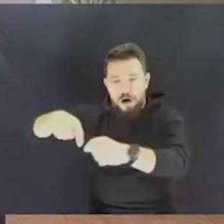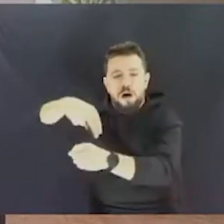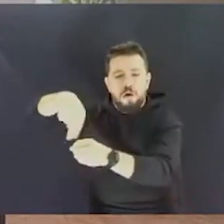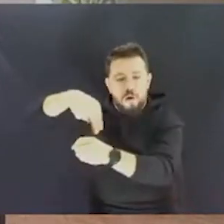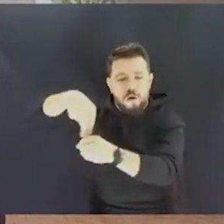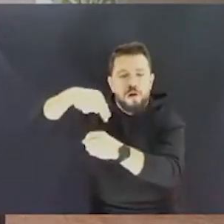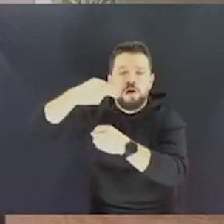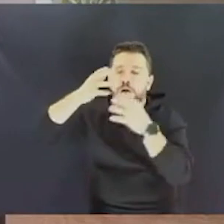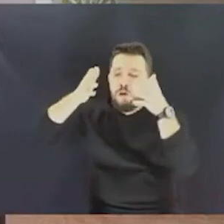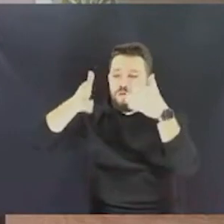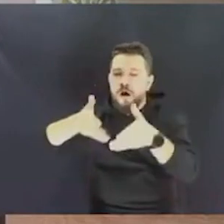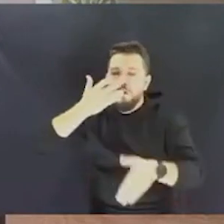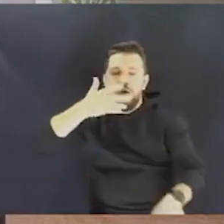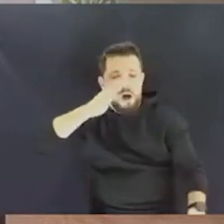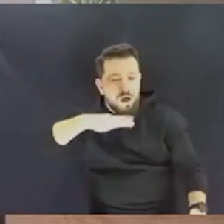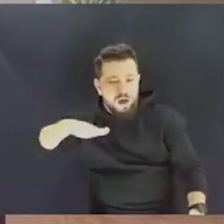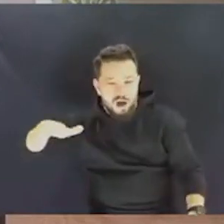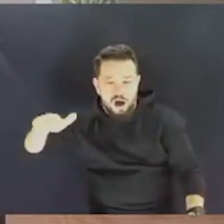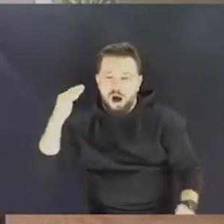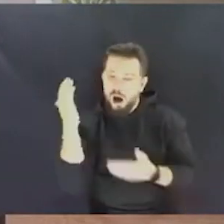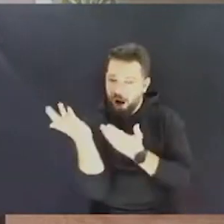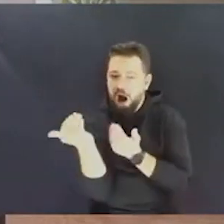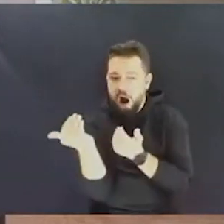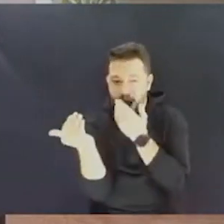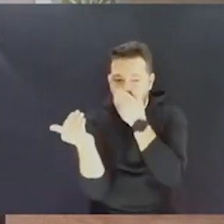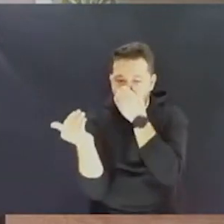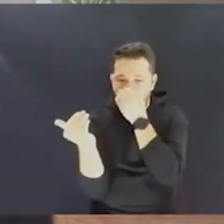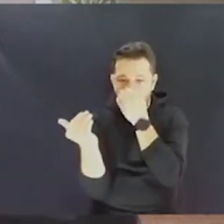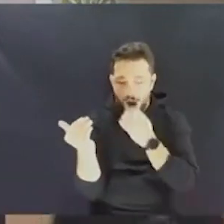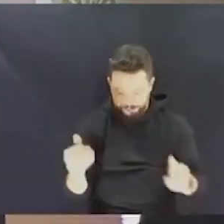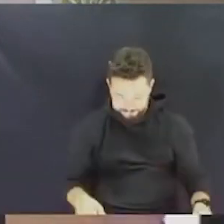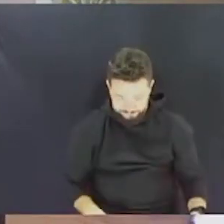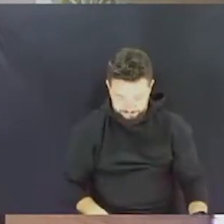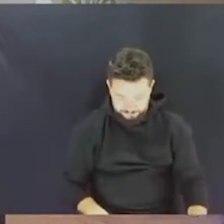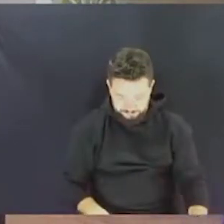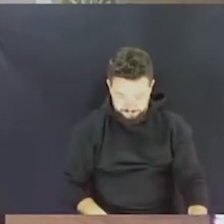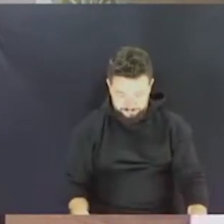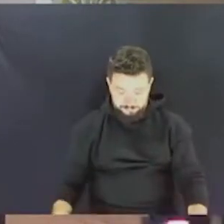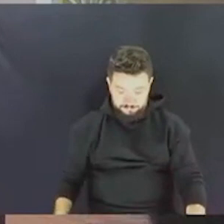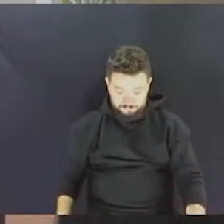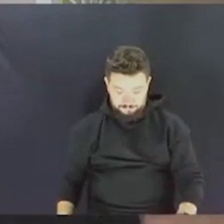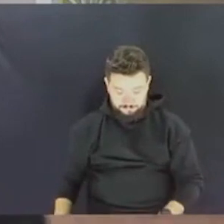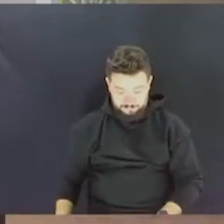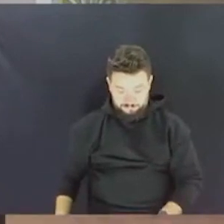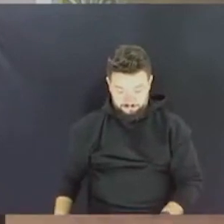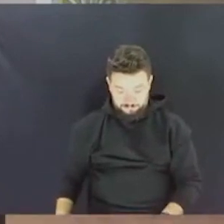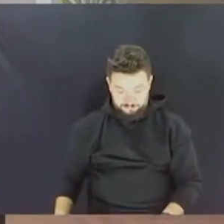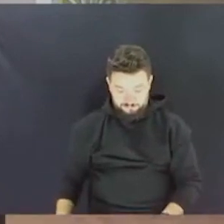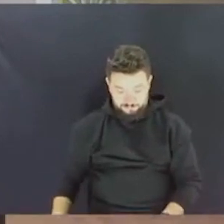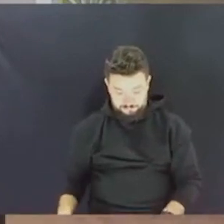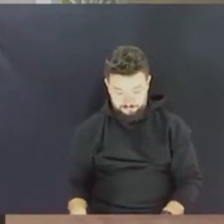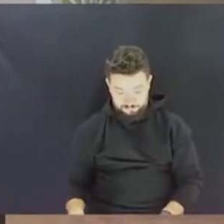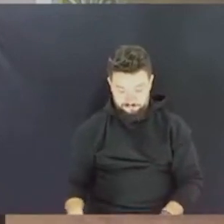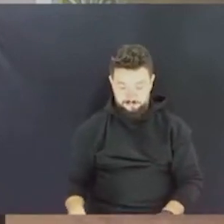foi aprovado no primeiro concurso para defensores públicos do Estado do Paraná integrou também o conselho superior da Defensoria por dois